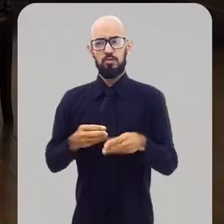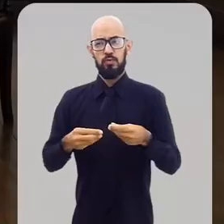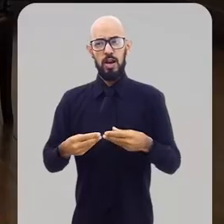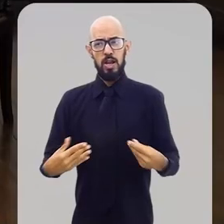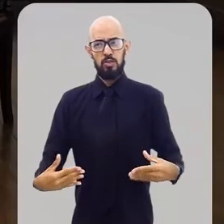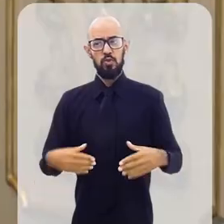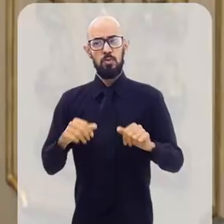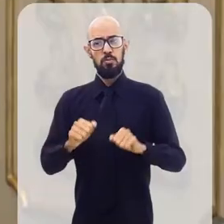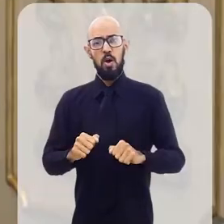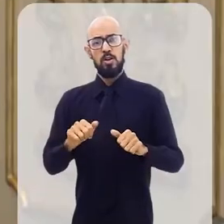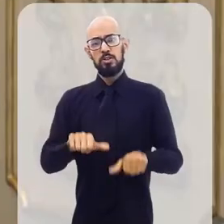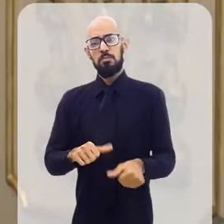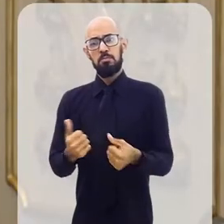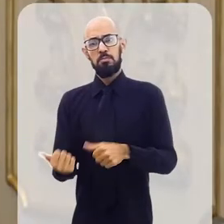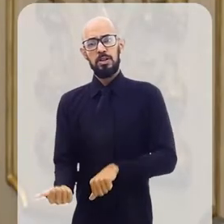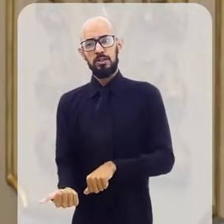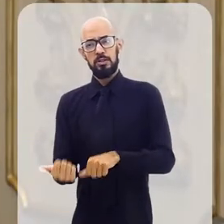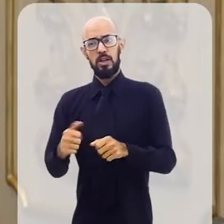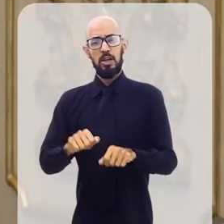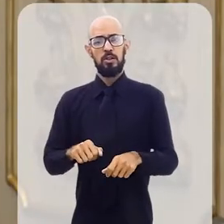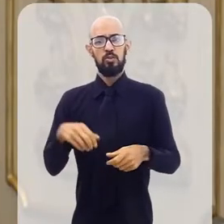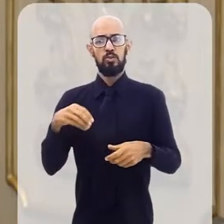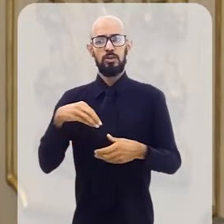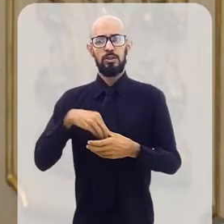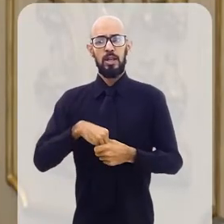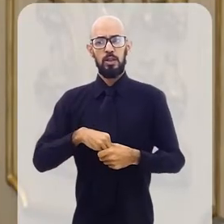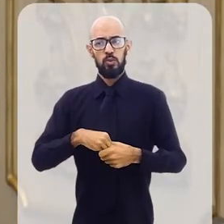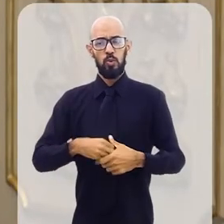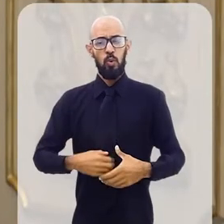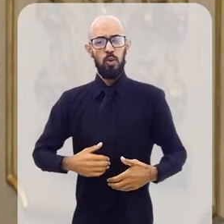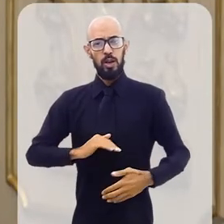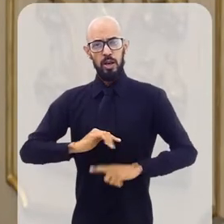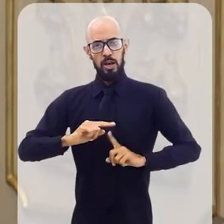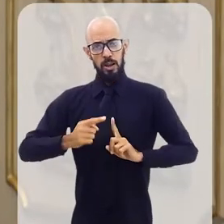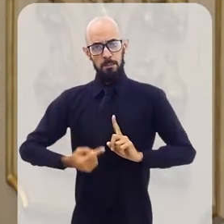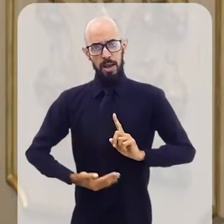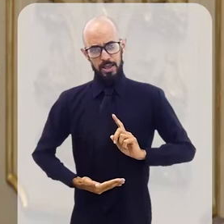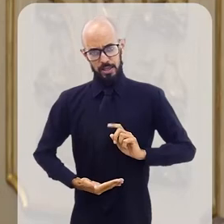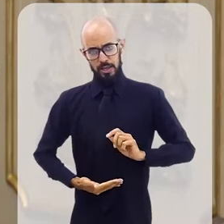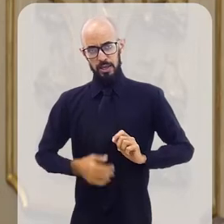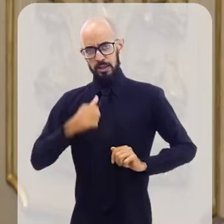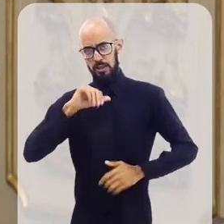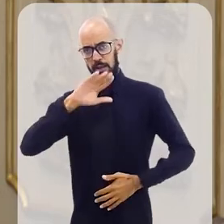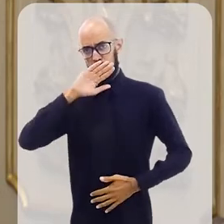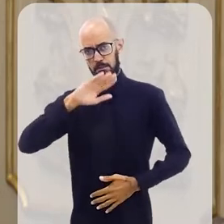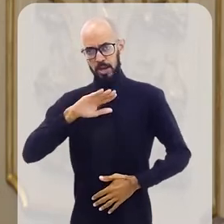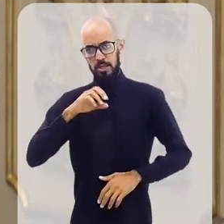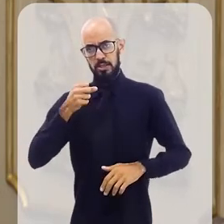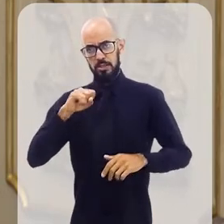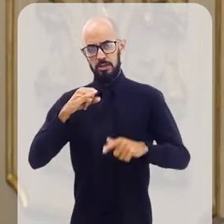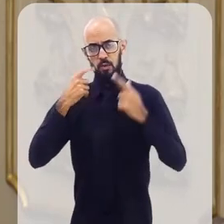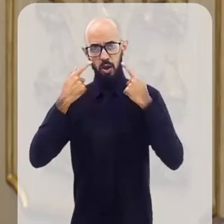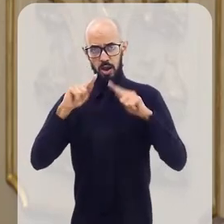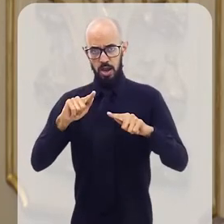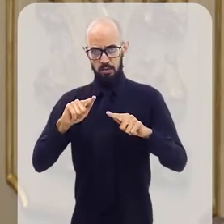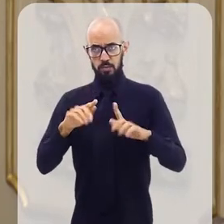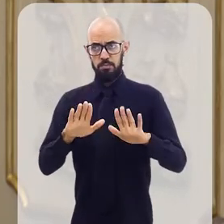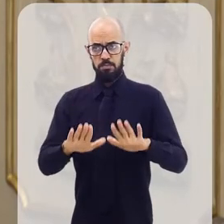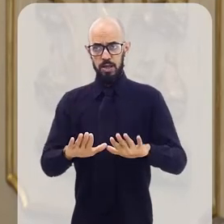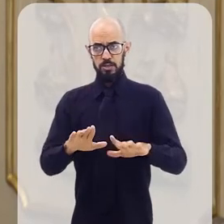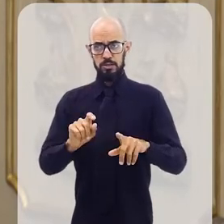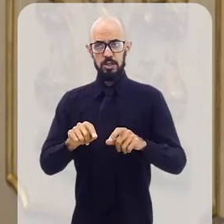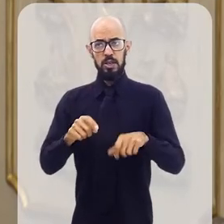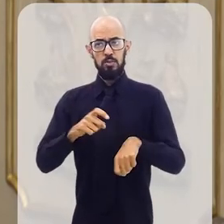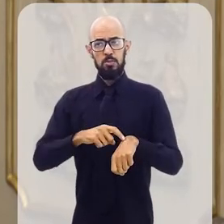a igreja permite até o batismo dentro do útero em alguma situação mais grave